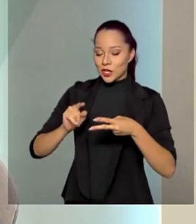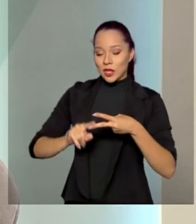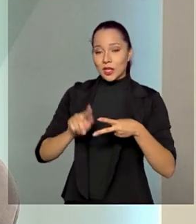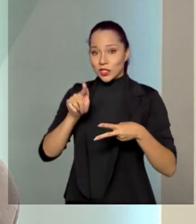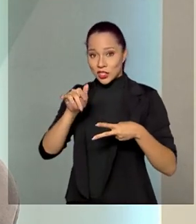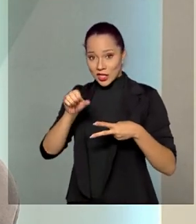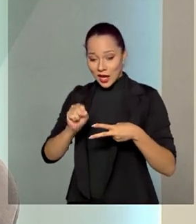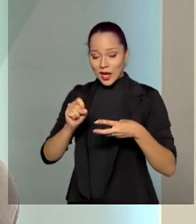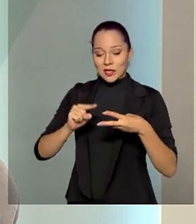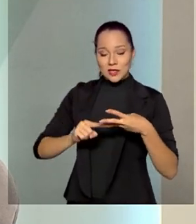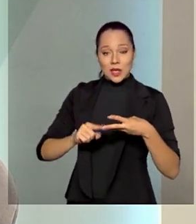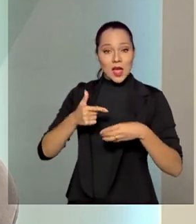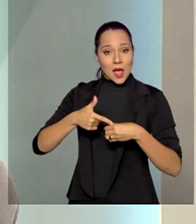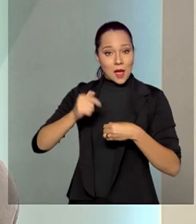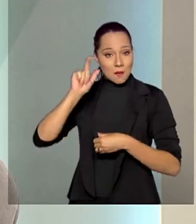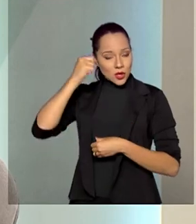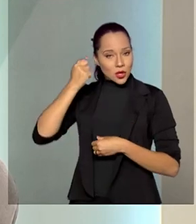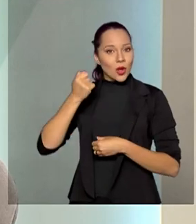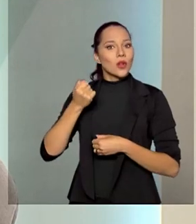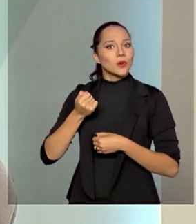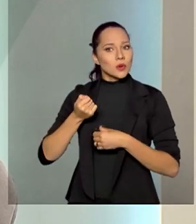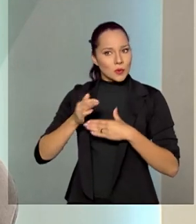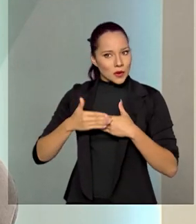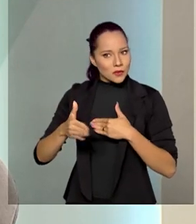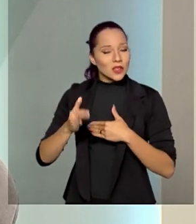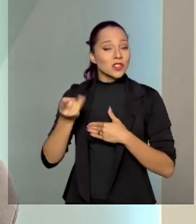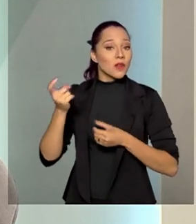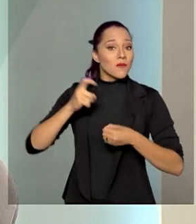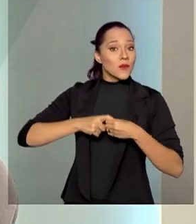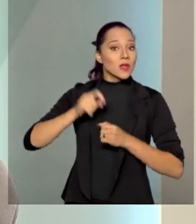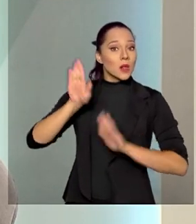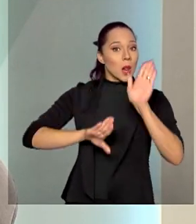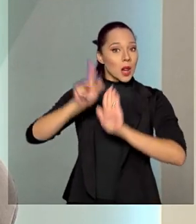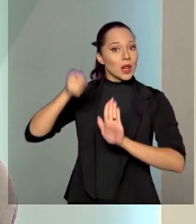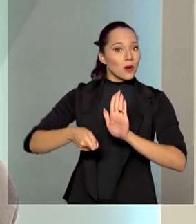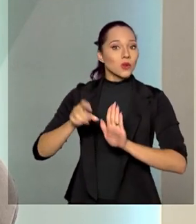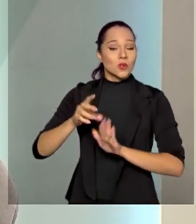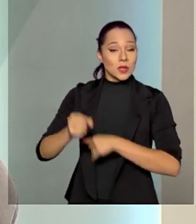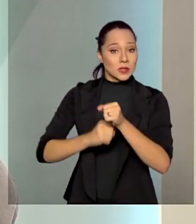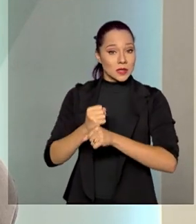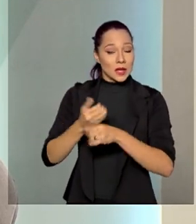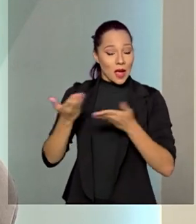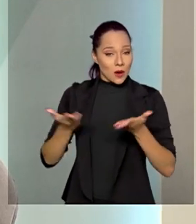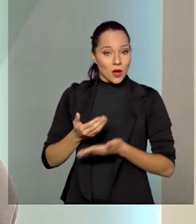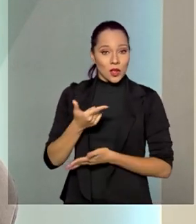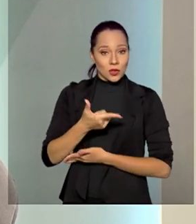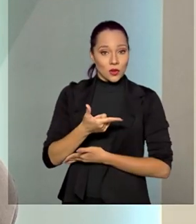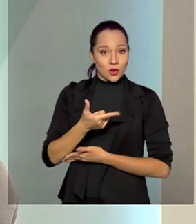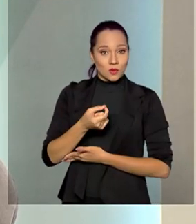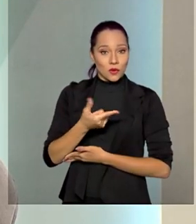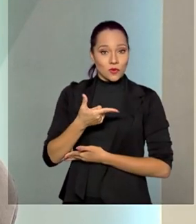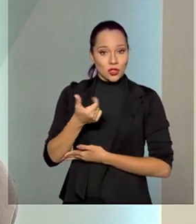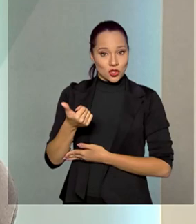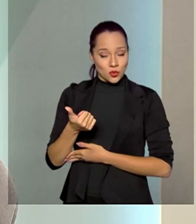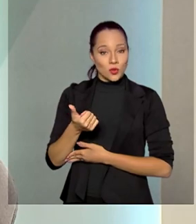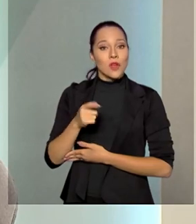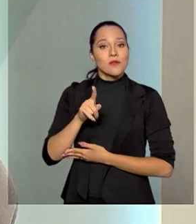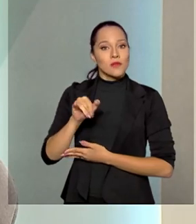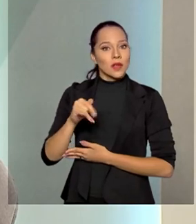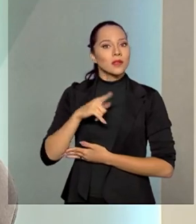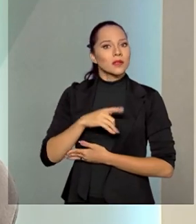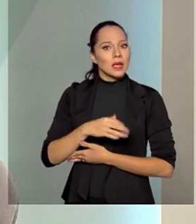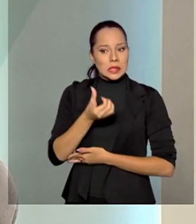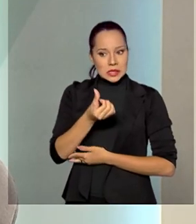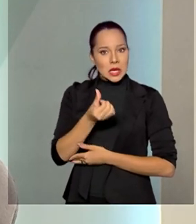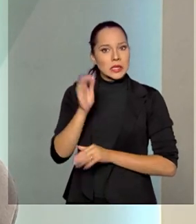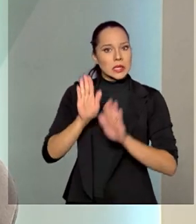estamos retomando os leilões, só esse ano, 2021, serão seis leilões só de